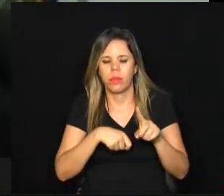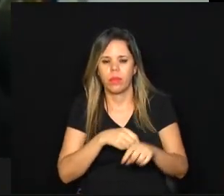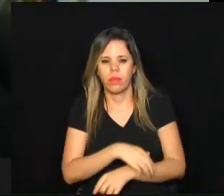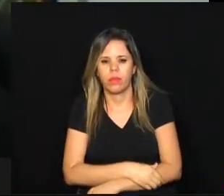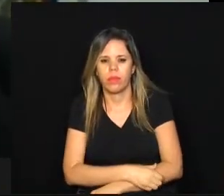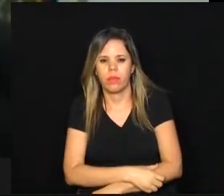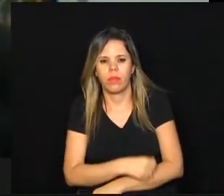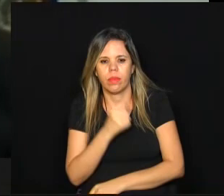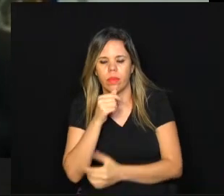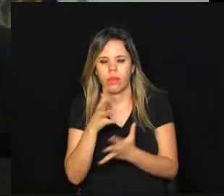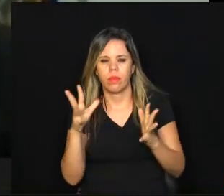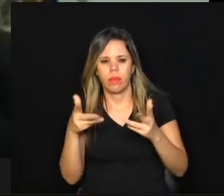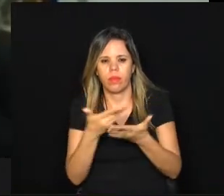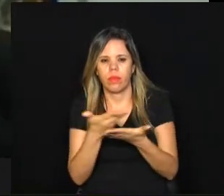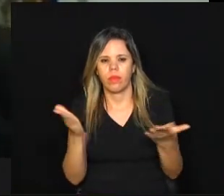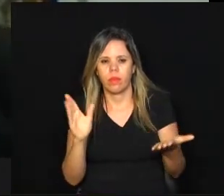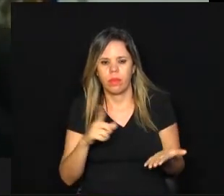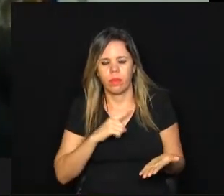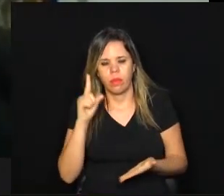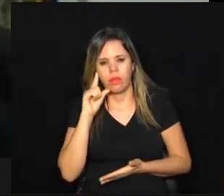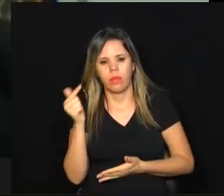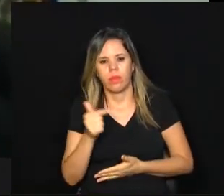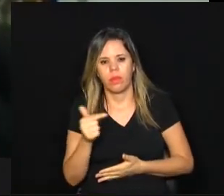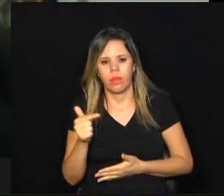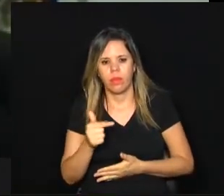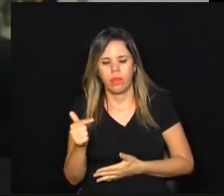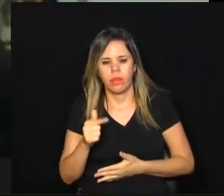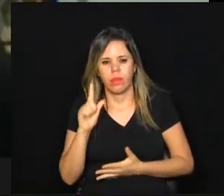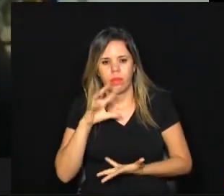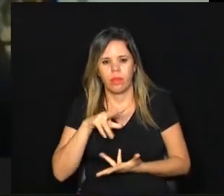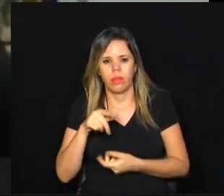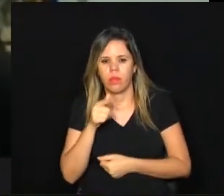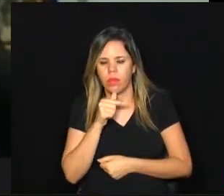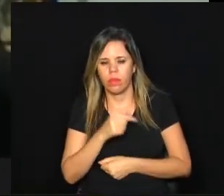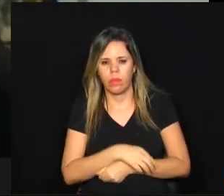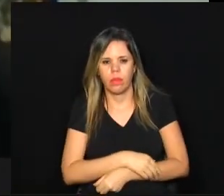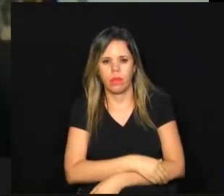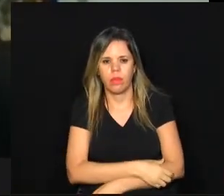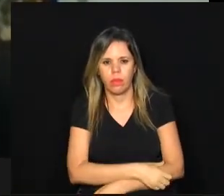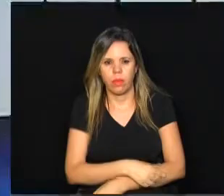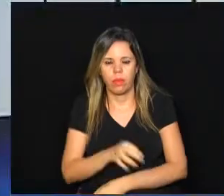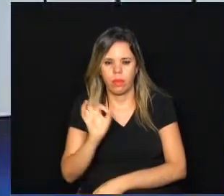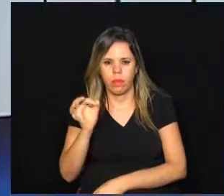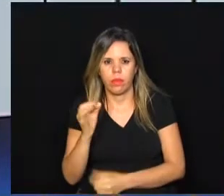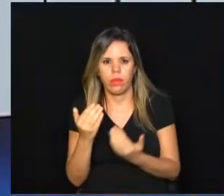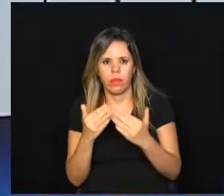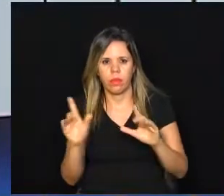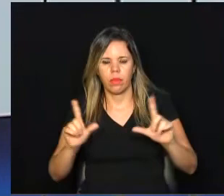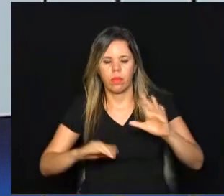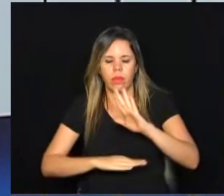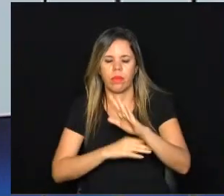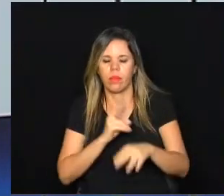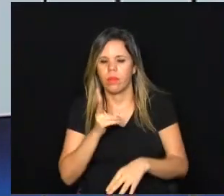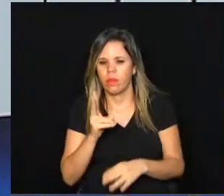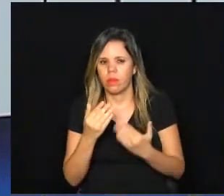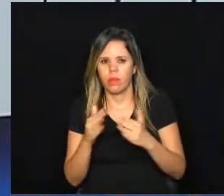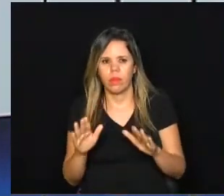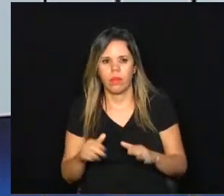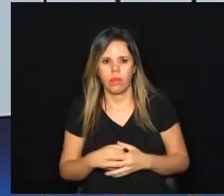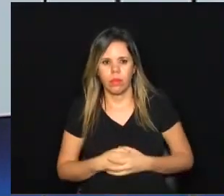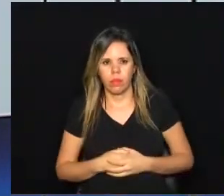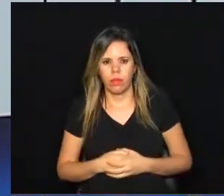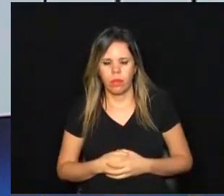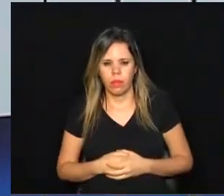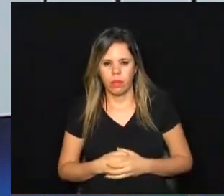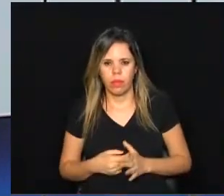da água para todos, já que dia 22 foi o Dia Mundial da Água. Com certeza, as portas da TV Câmara Campinas sempre abertas.